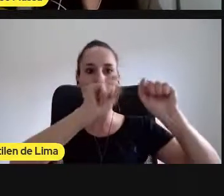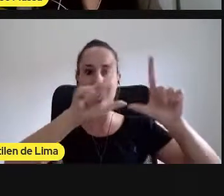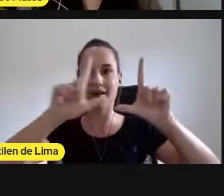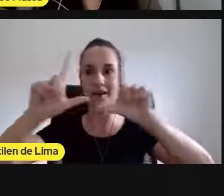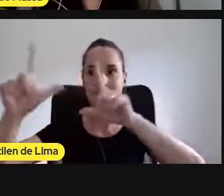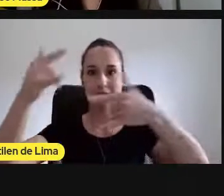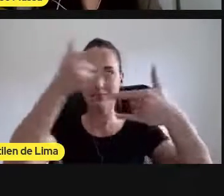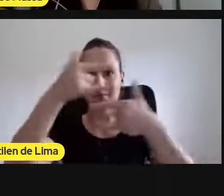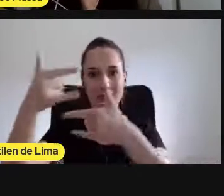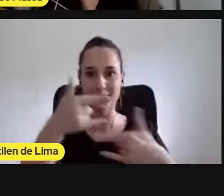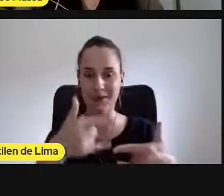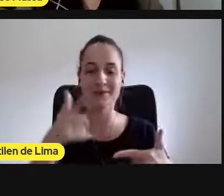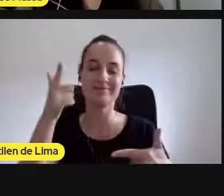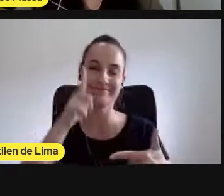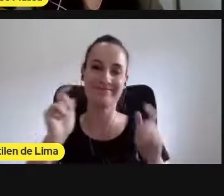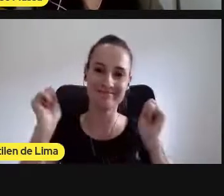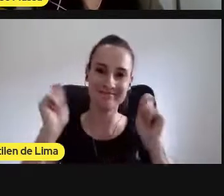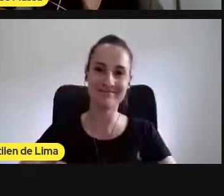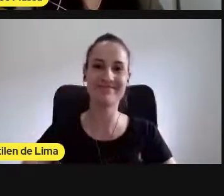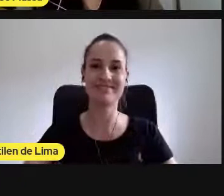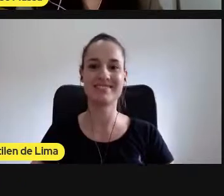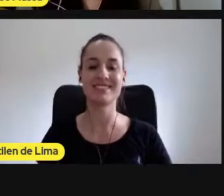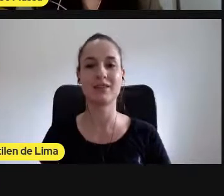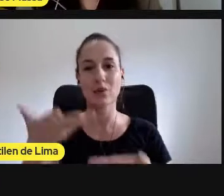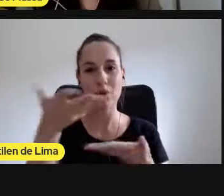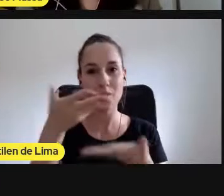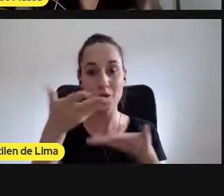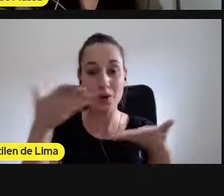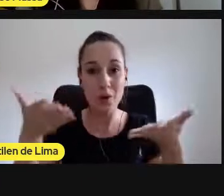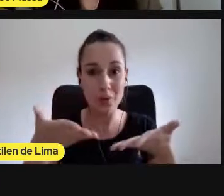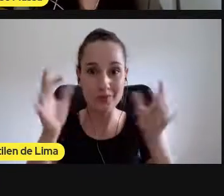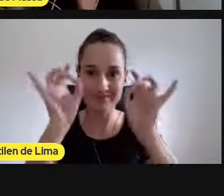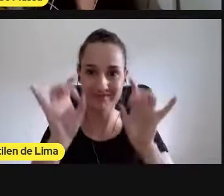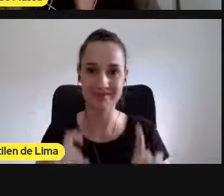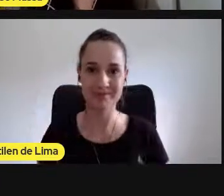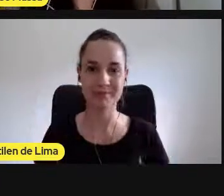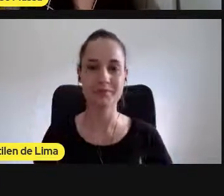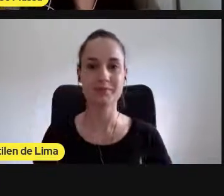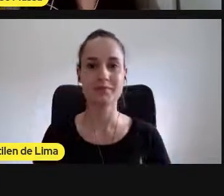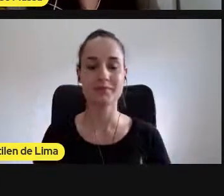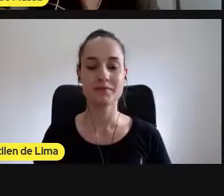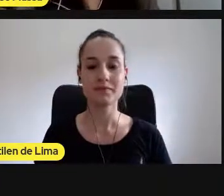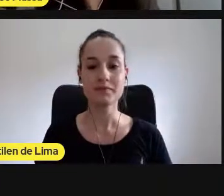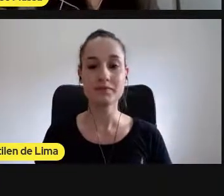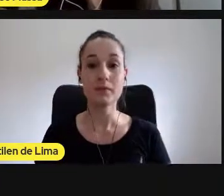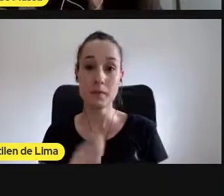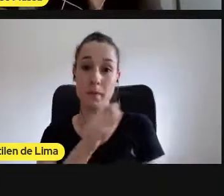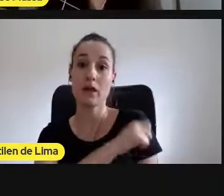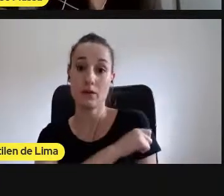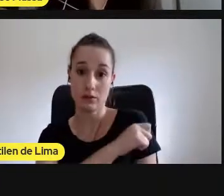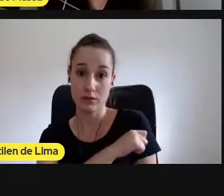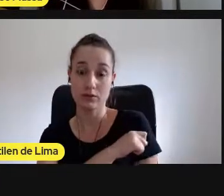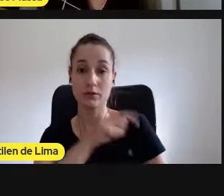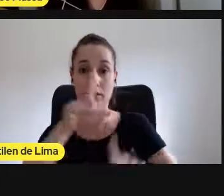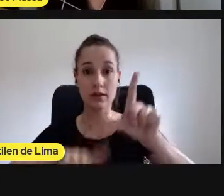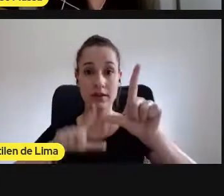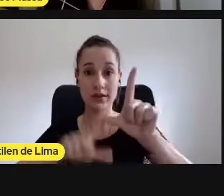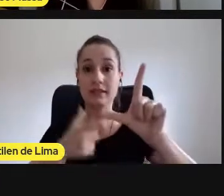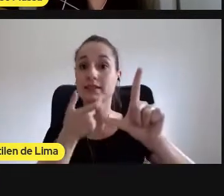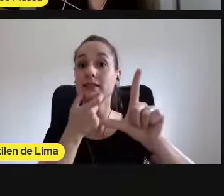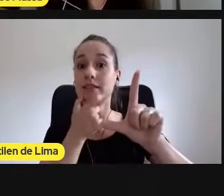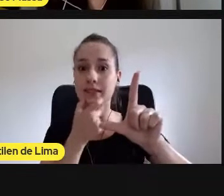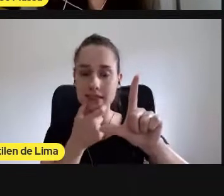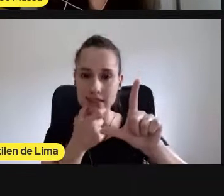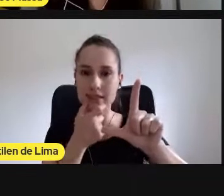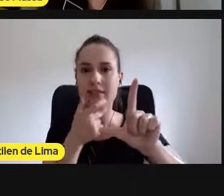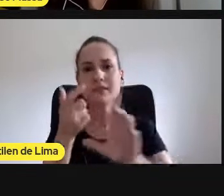licenciatura, Letras em Inglês. E quando a gente estava conversando, enquanto a gente estava conversando sobre o que falar na live,